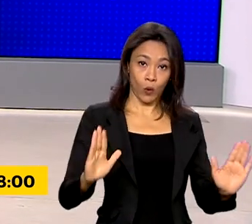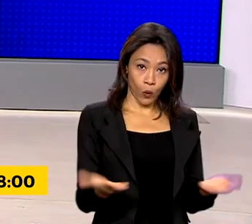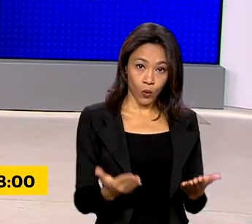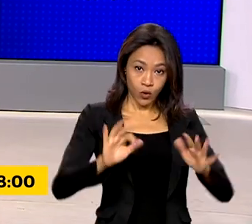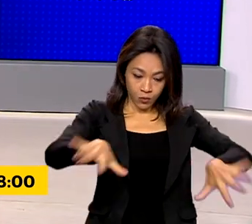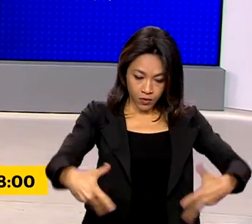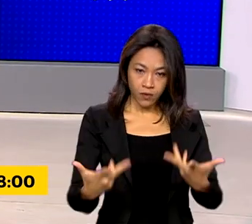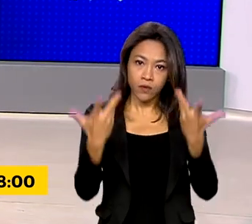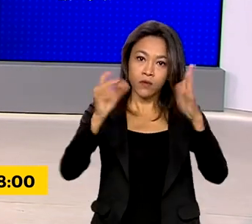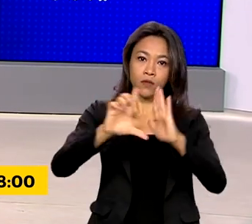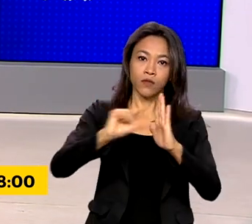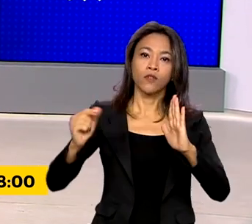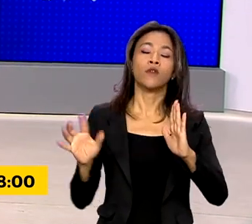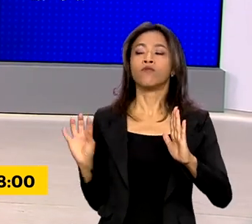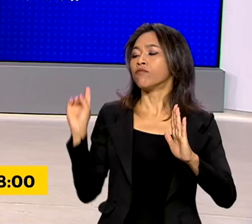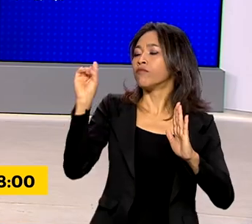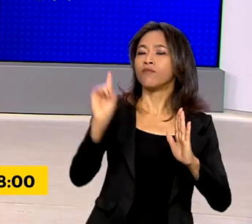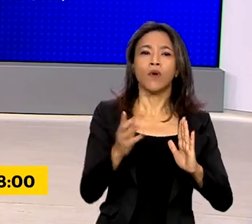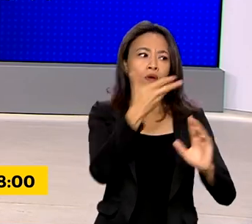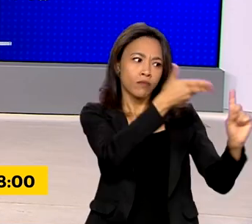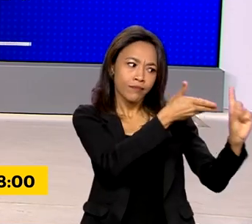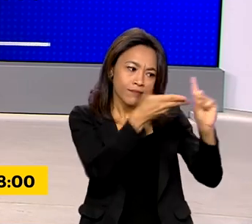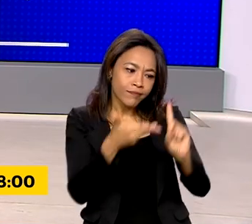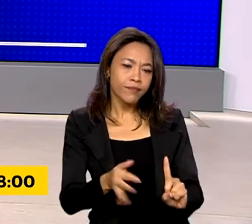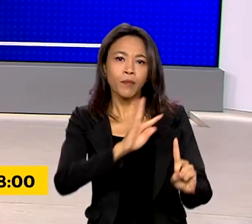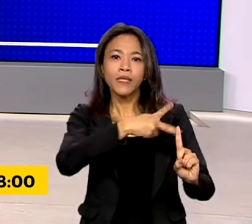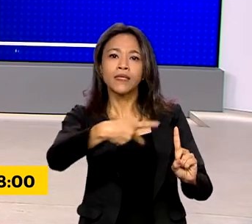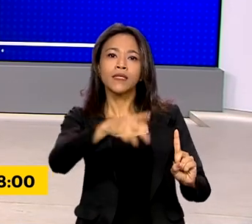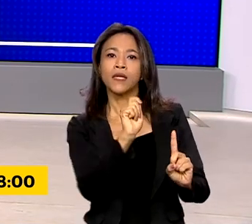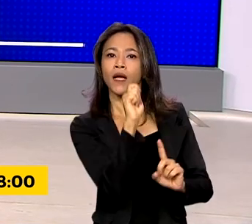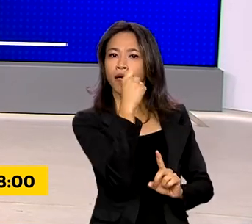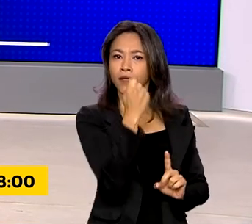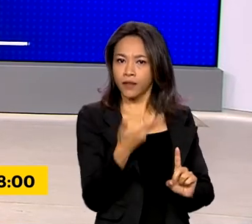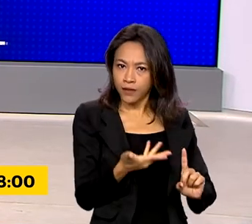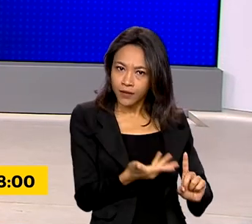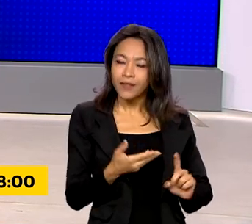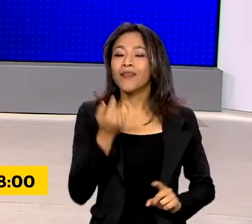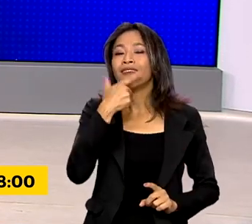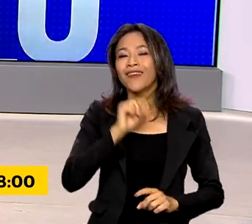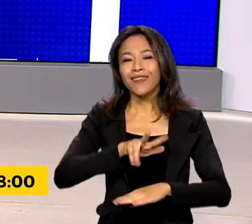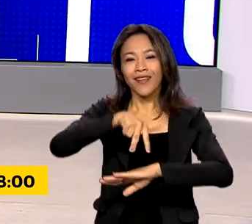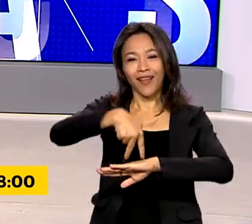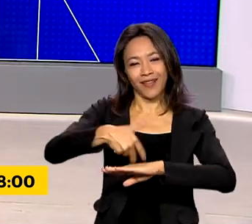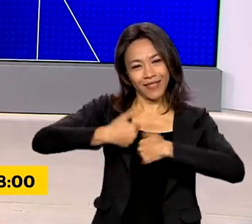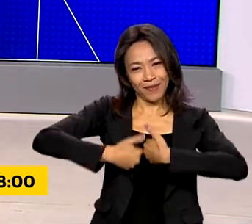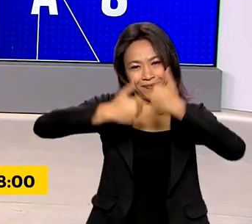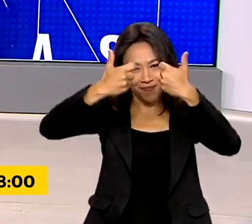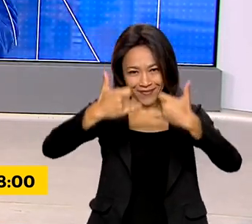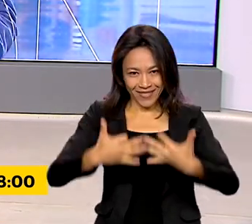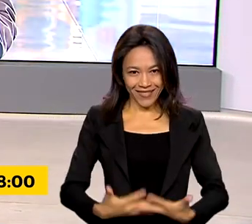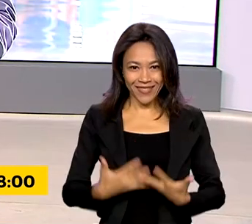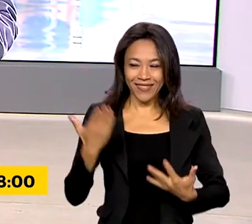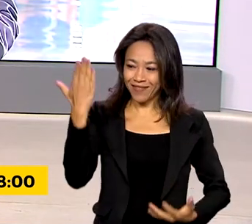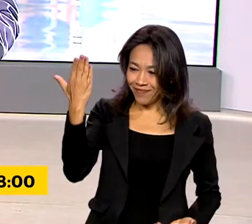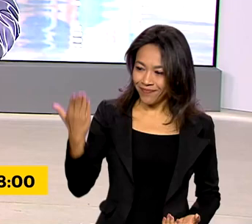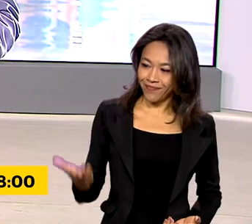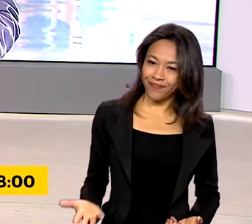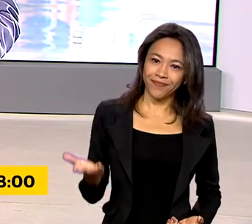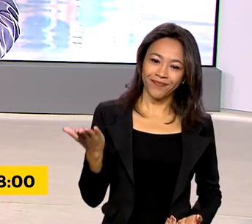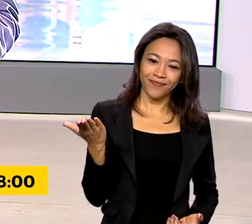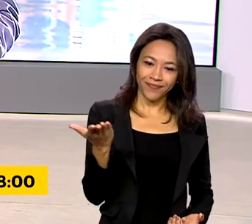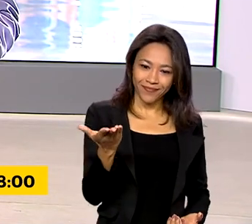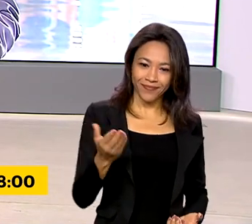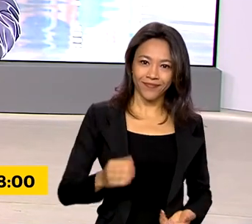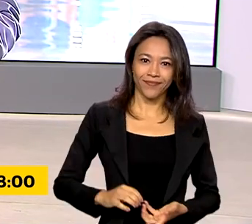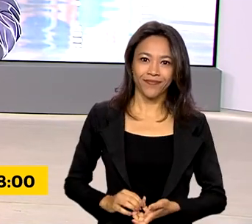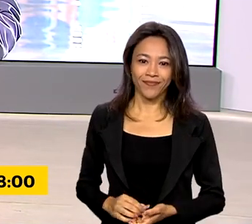Palácio do Planalto, ele recebe o presidente da Argentina, Alberto Fernandes. Quem está lá e traz os detalhes para a gente é o repórter Glauco